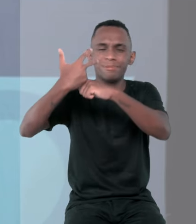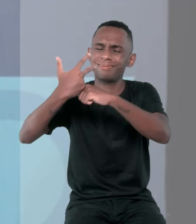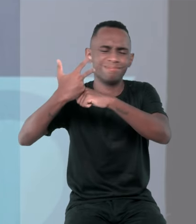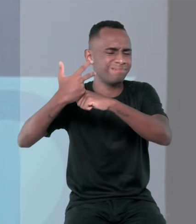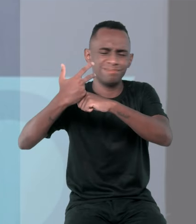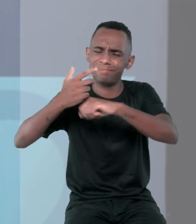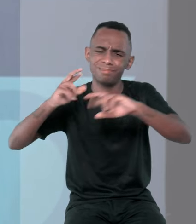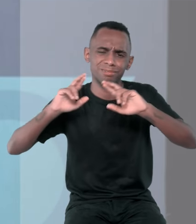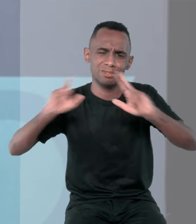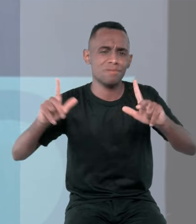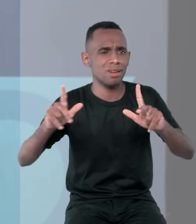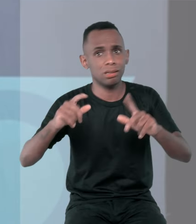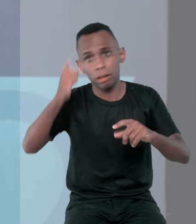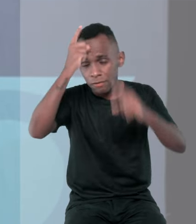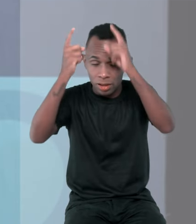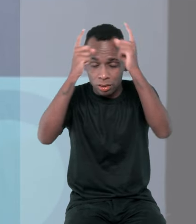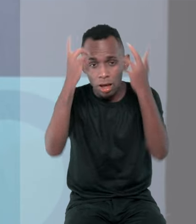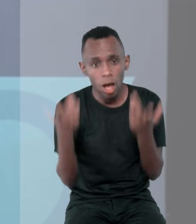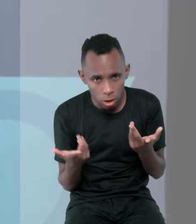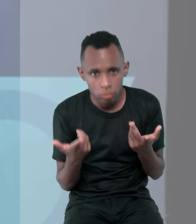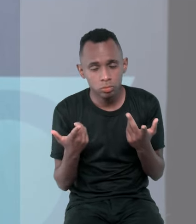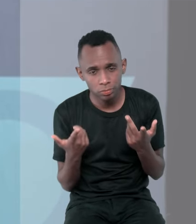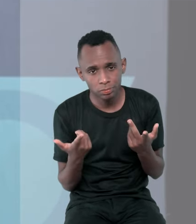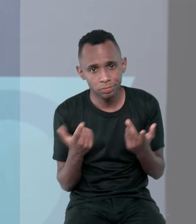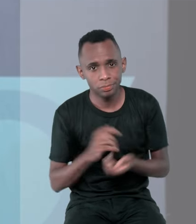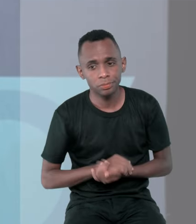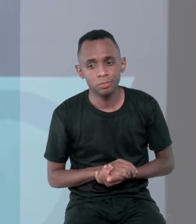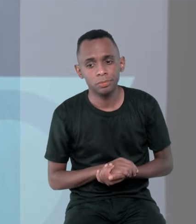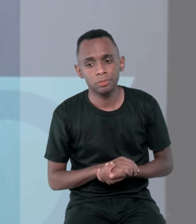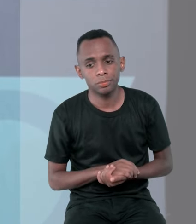pessoas que inventaram, né, um outro avesso da pele.